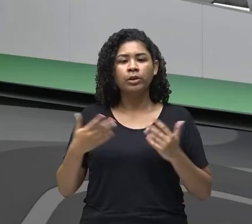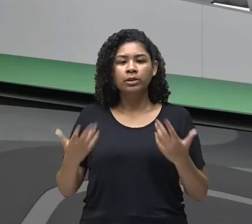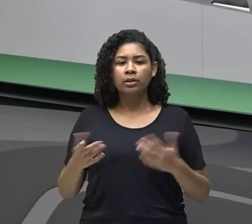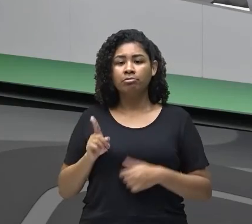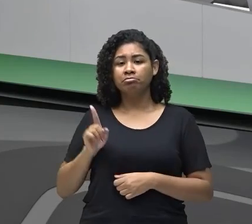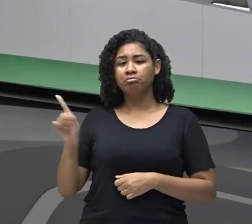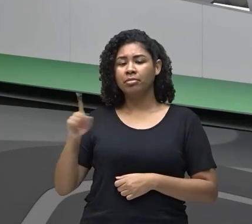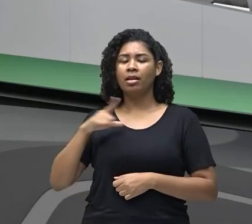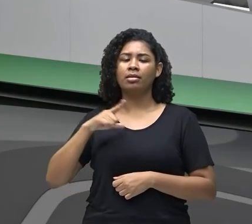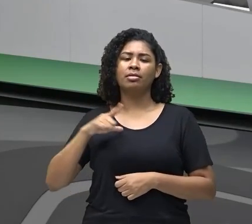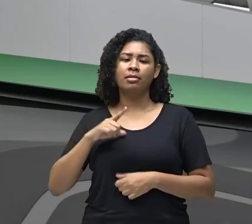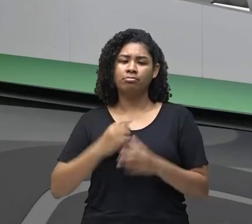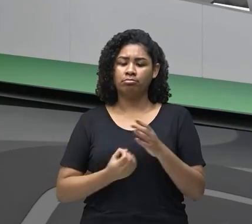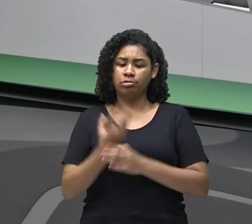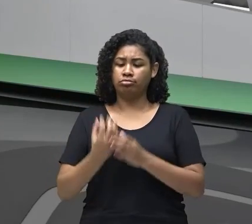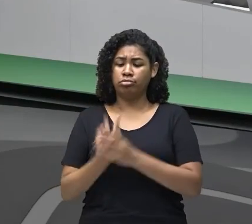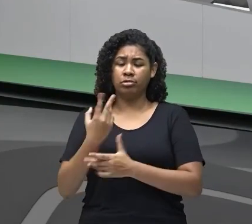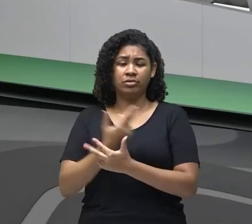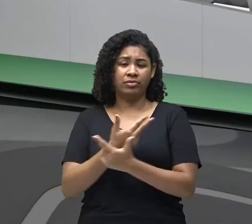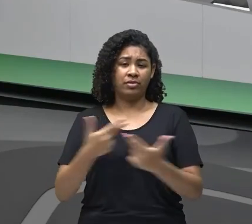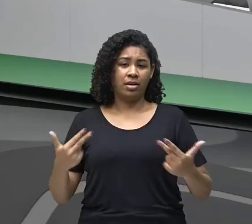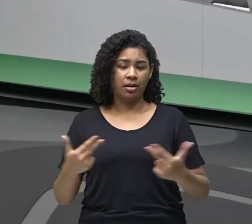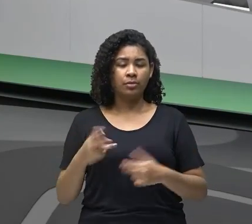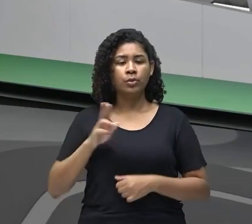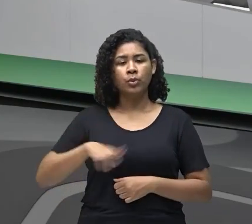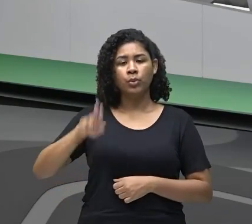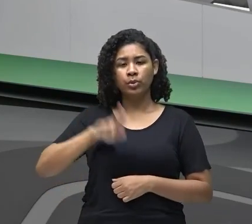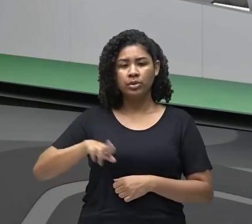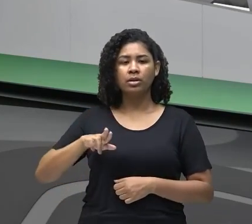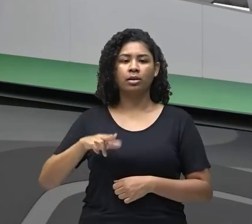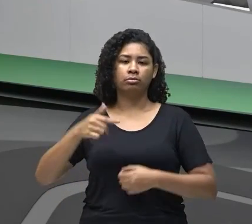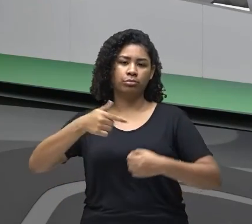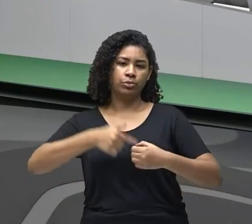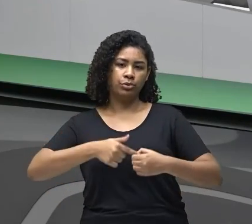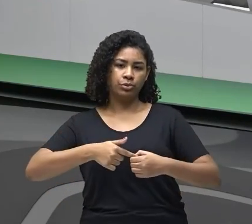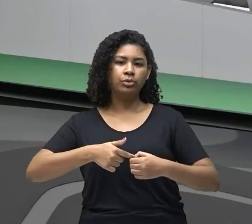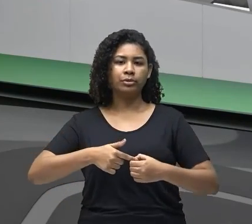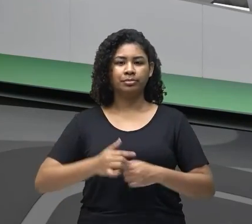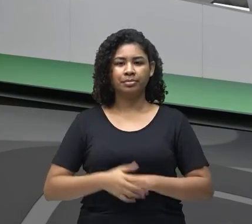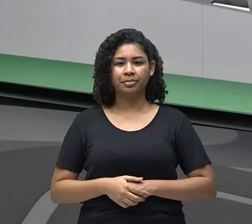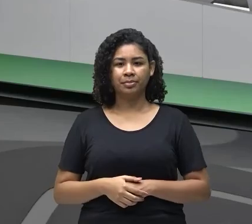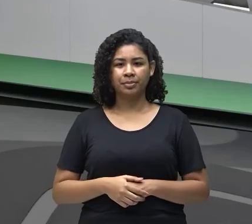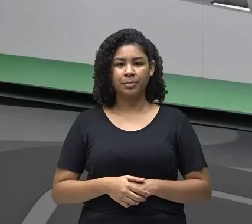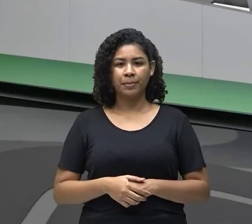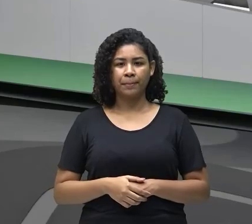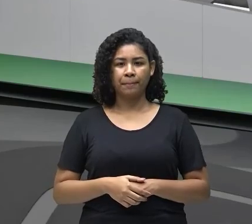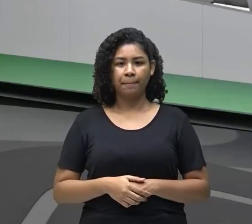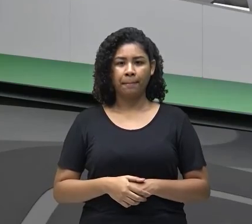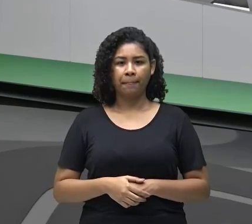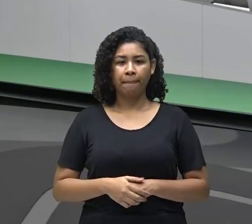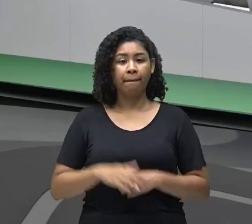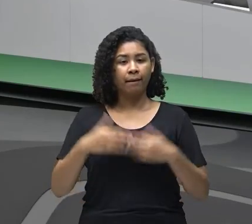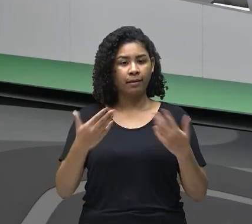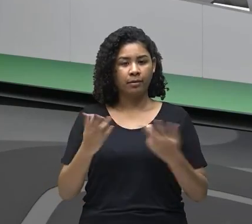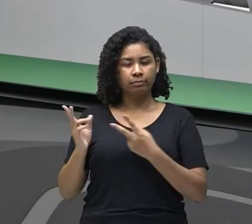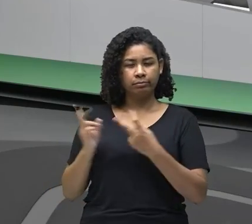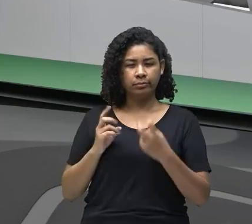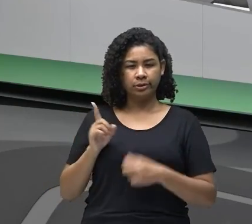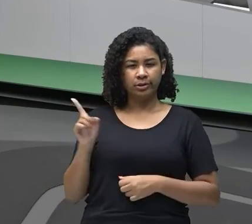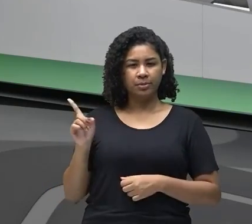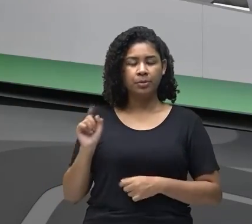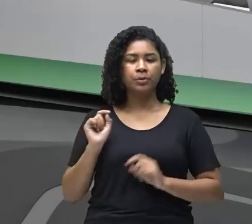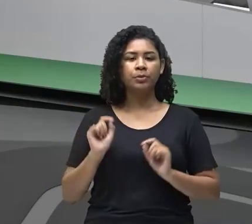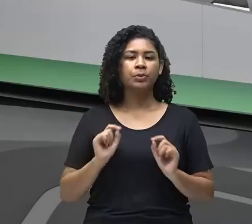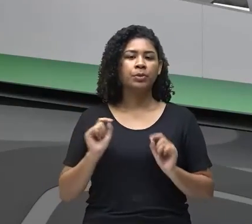uma grande produção. É utilizado combustível, é utilizado como matéria-prima também, tá? Então, a gente observou aí junto com